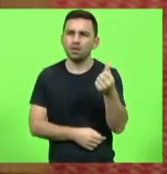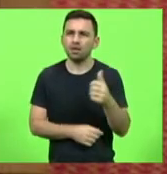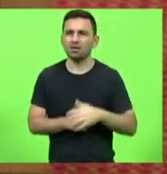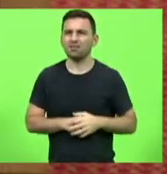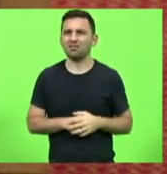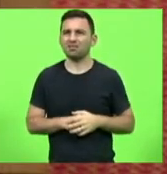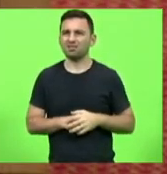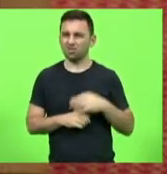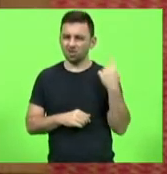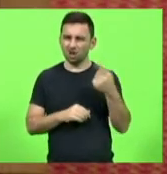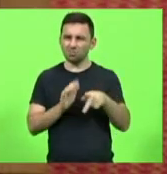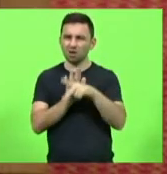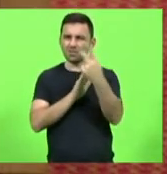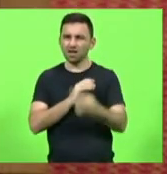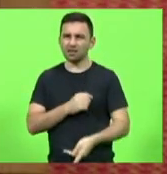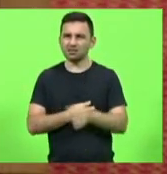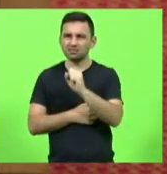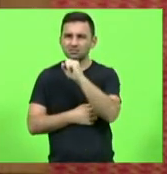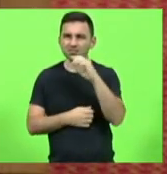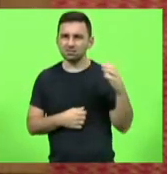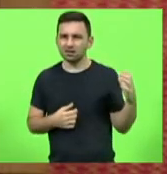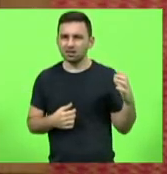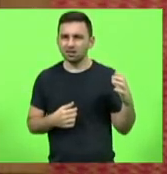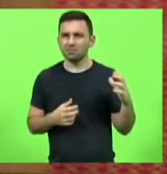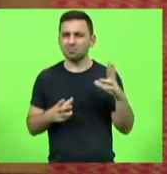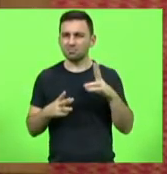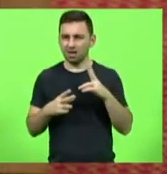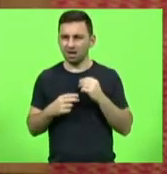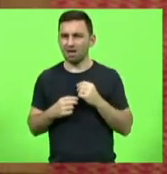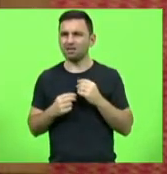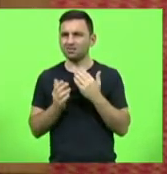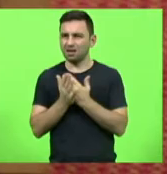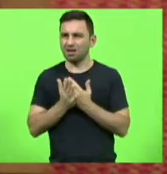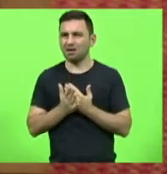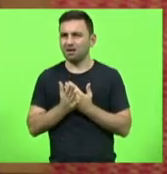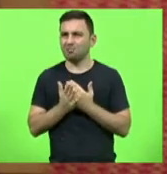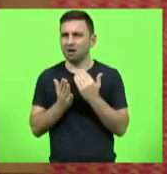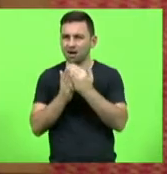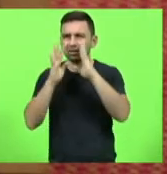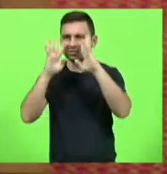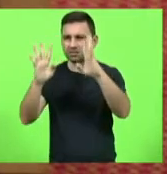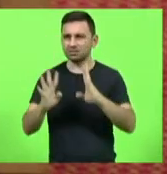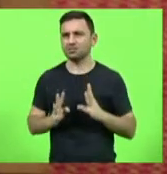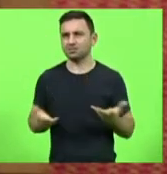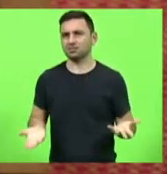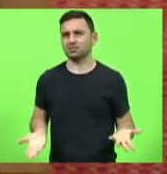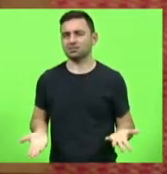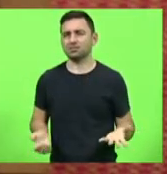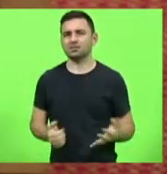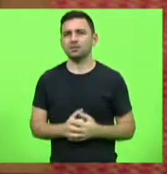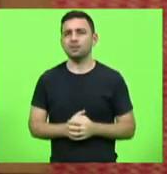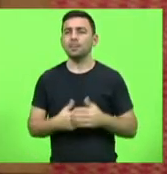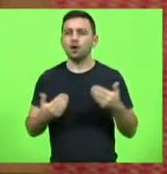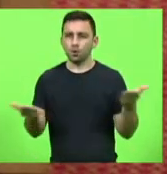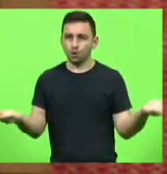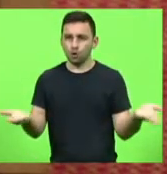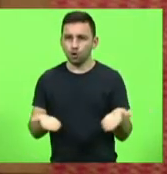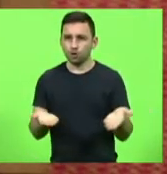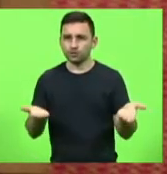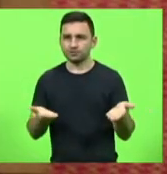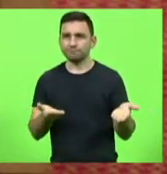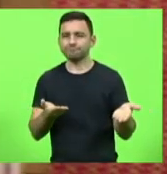nós catarinenses merecemos um pouco de atenção. Eu recebi hoje